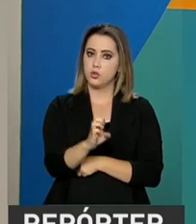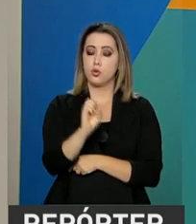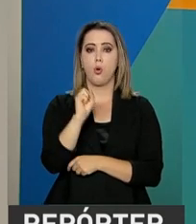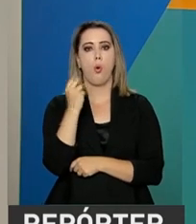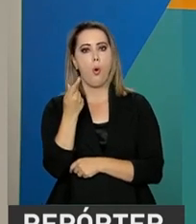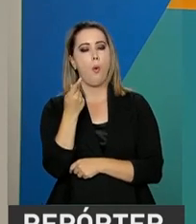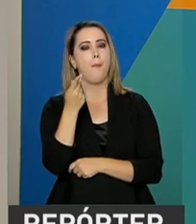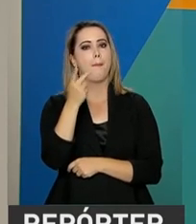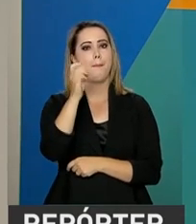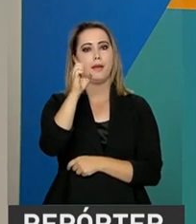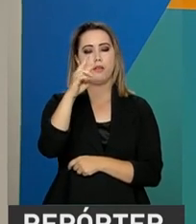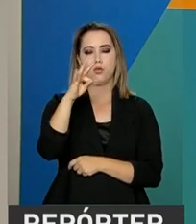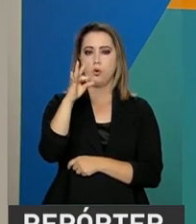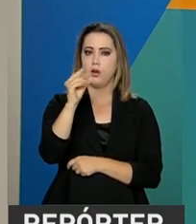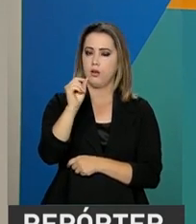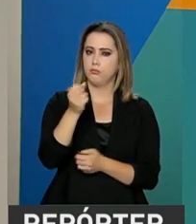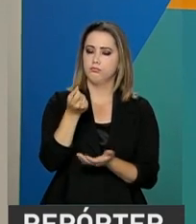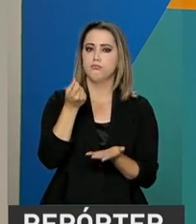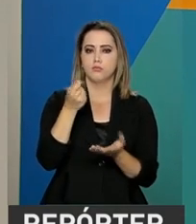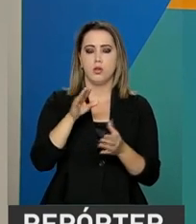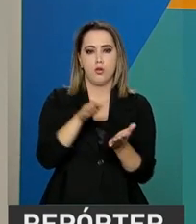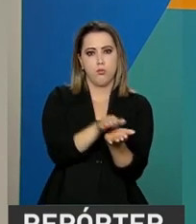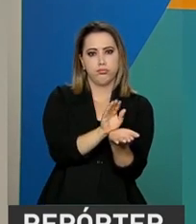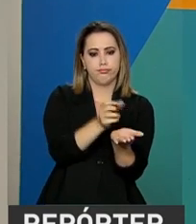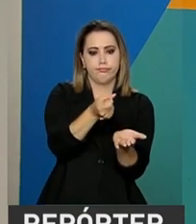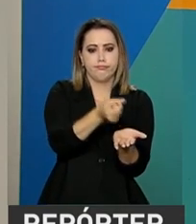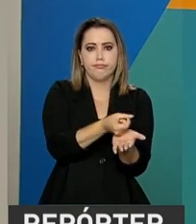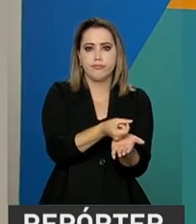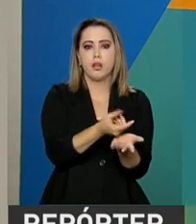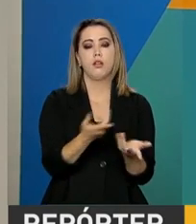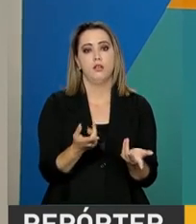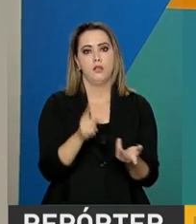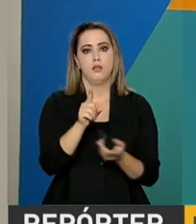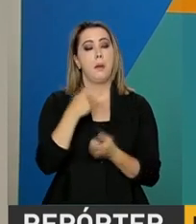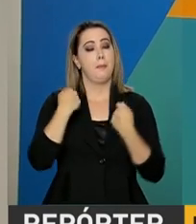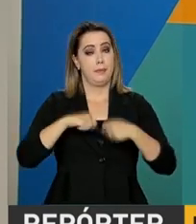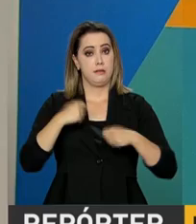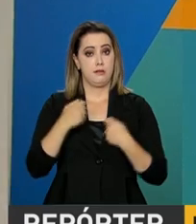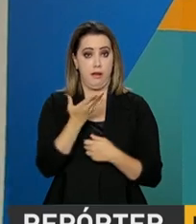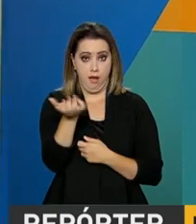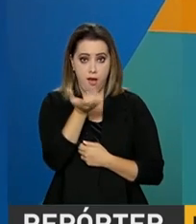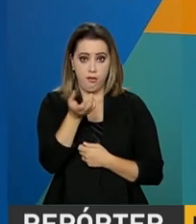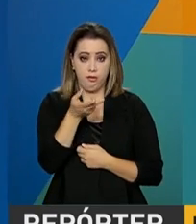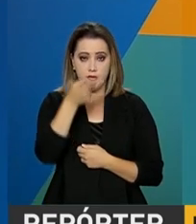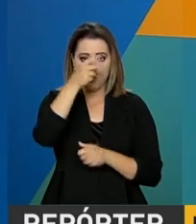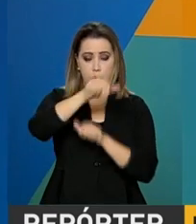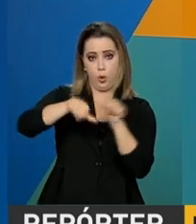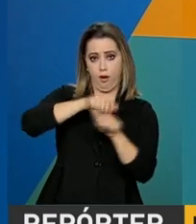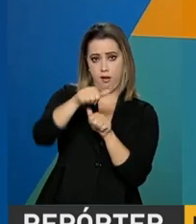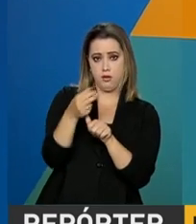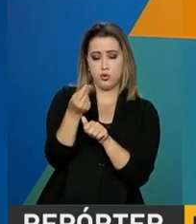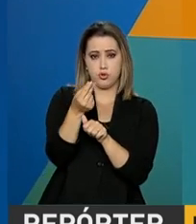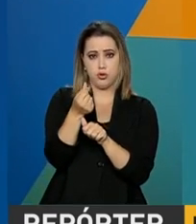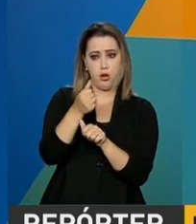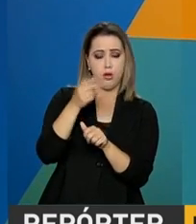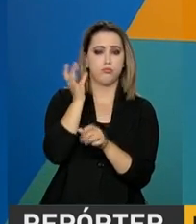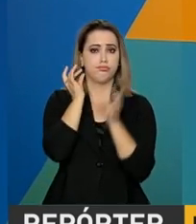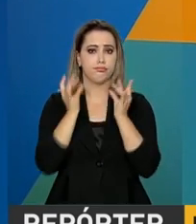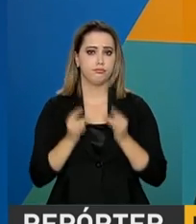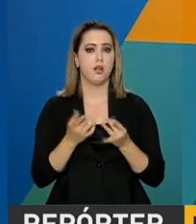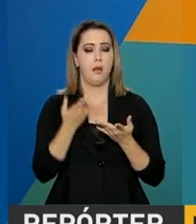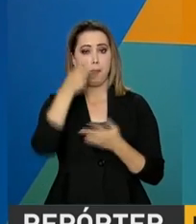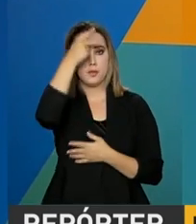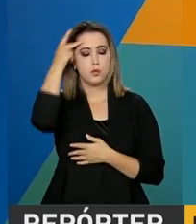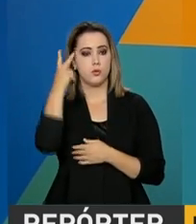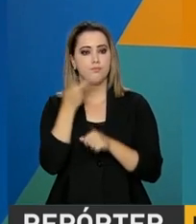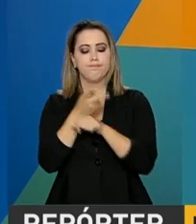que desejar tomar um empréstimo de penhor na Caixa, basta ele se dirigir à agência com a documentação e sua joia. O avaliador de penhor